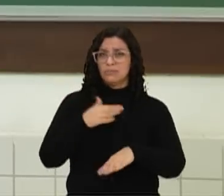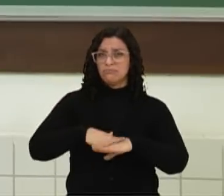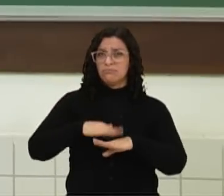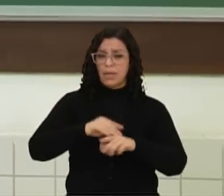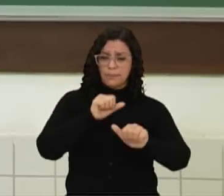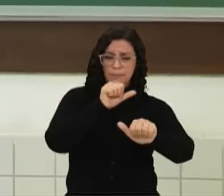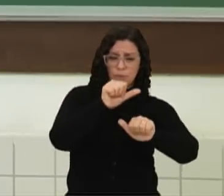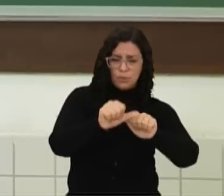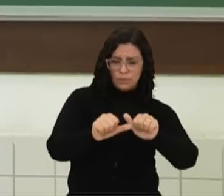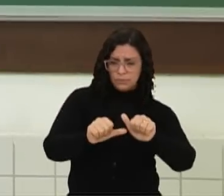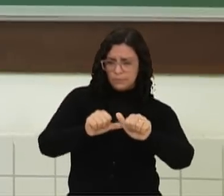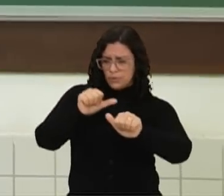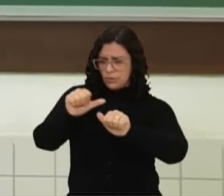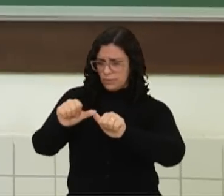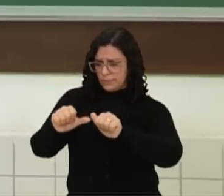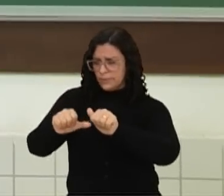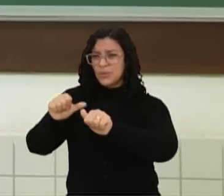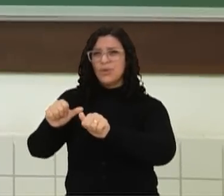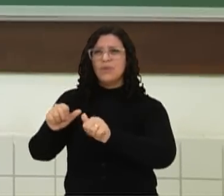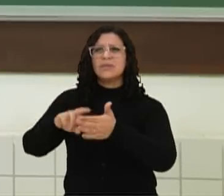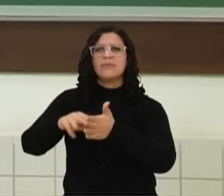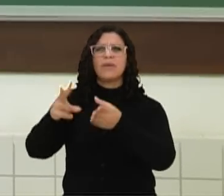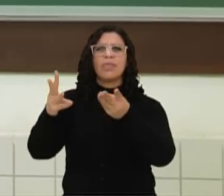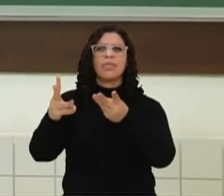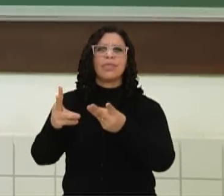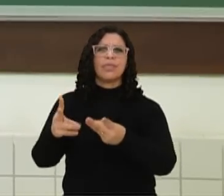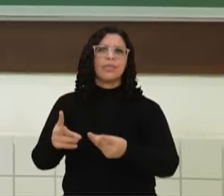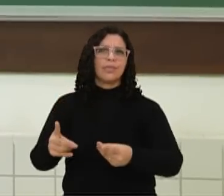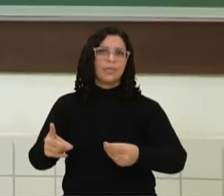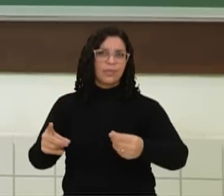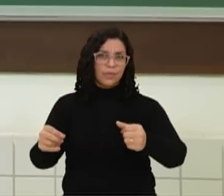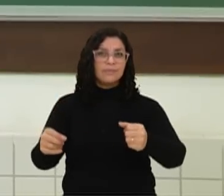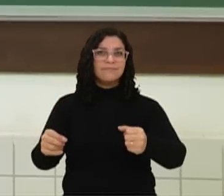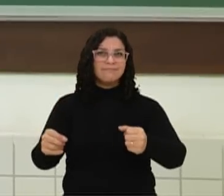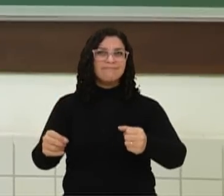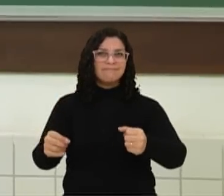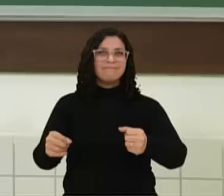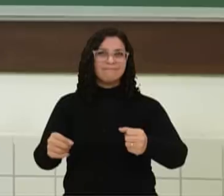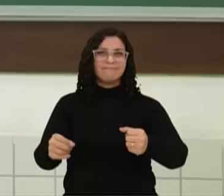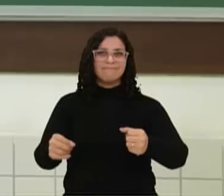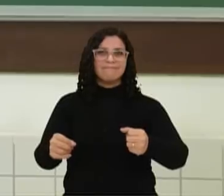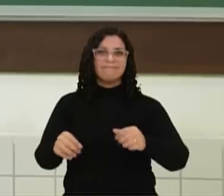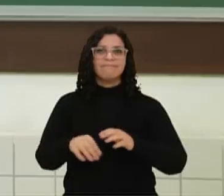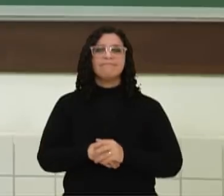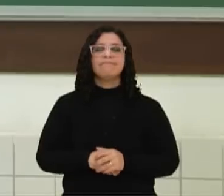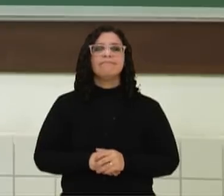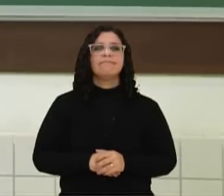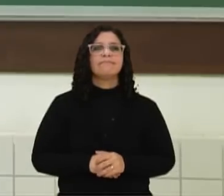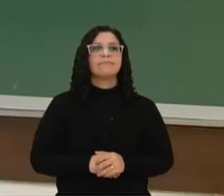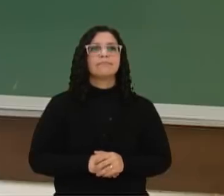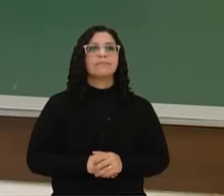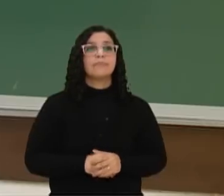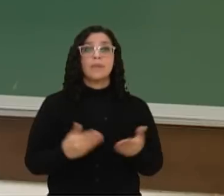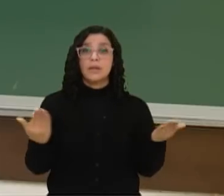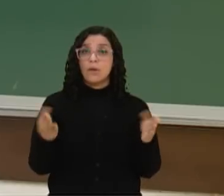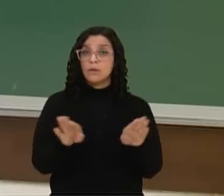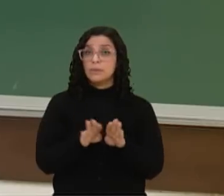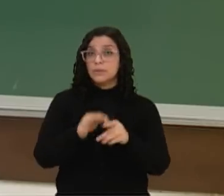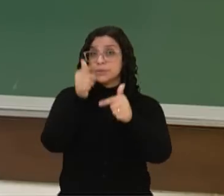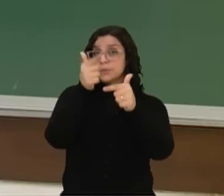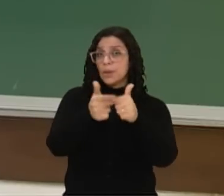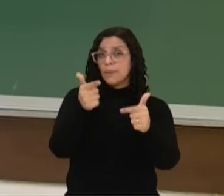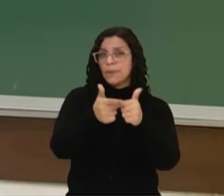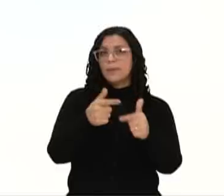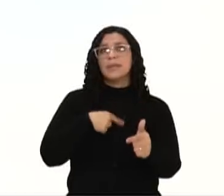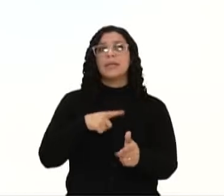meio natural que degradam, que estragam esse meio natural, certo? Então tá ali. São os